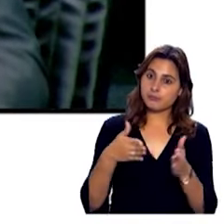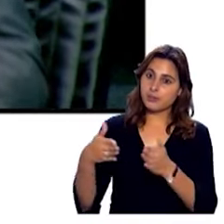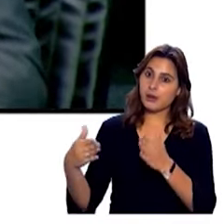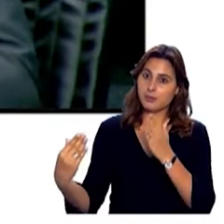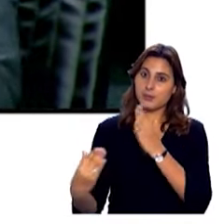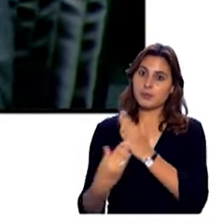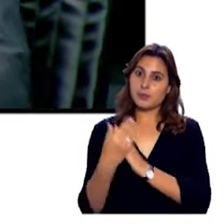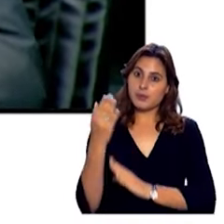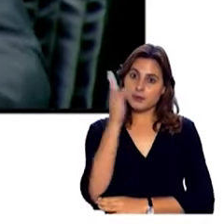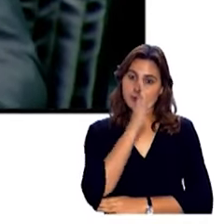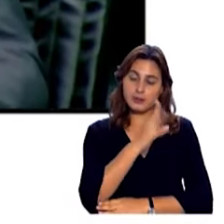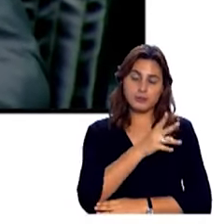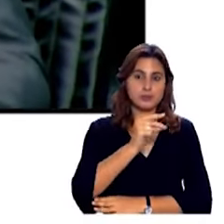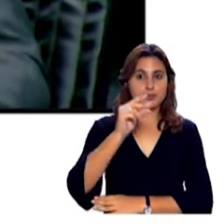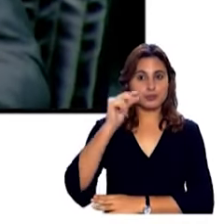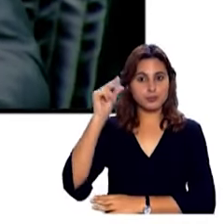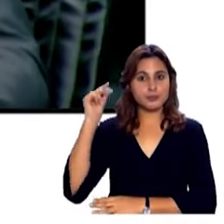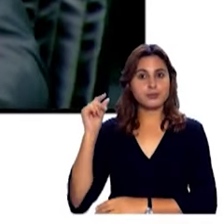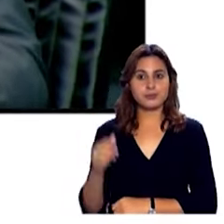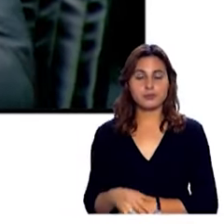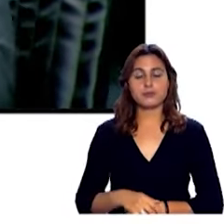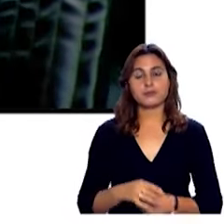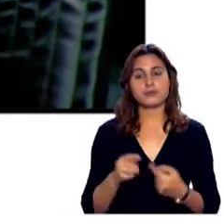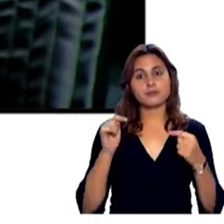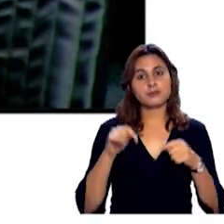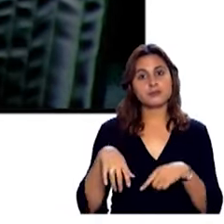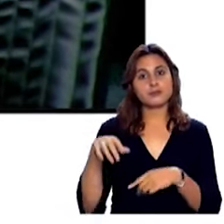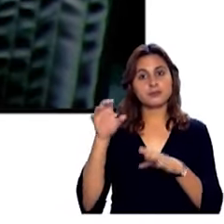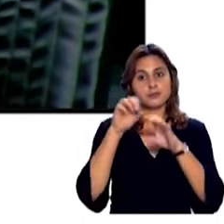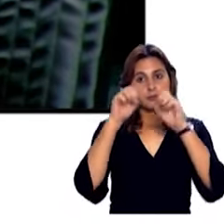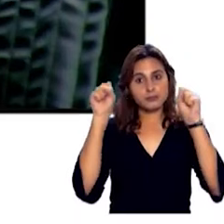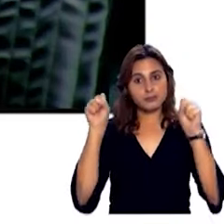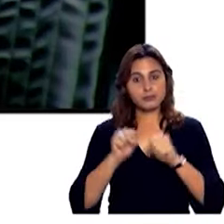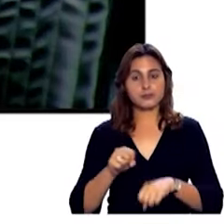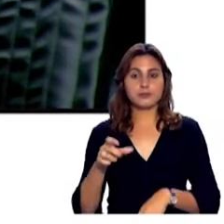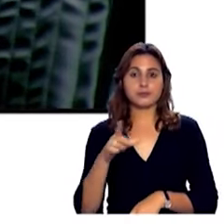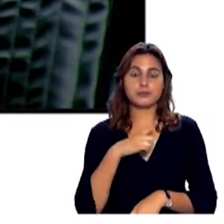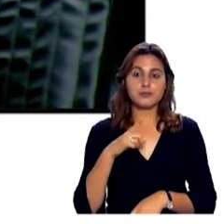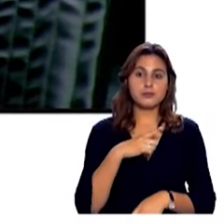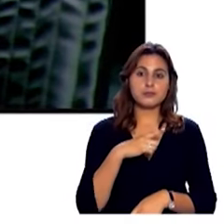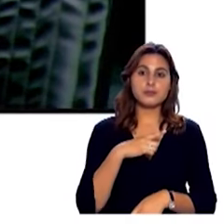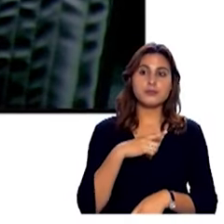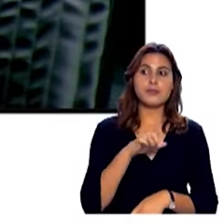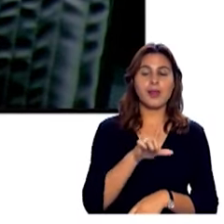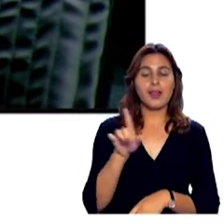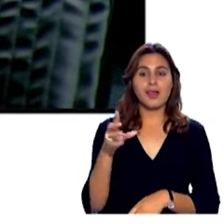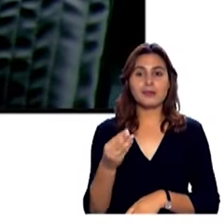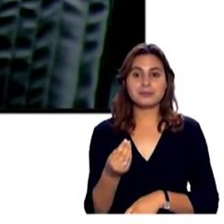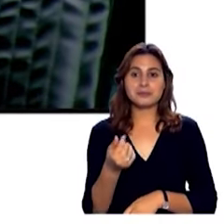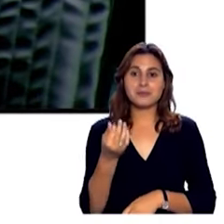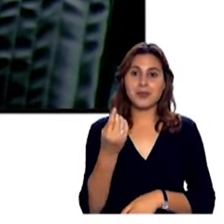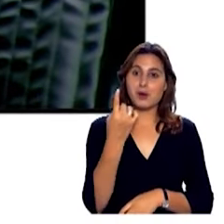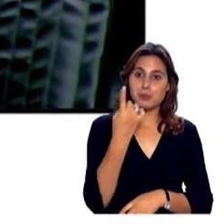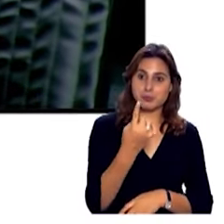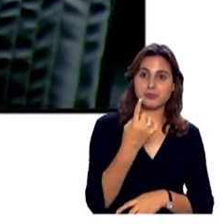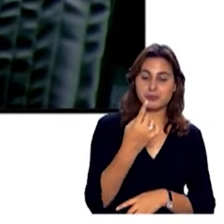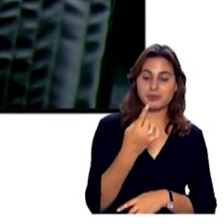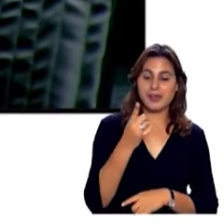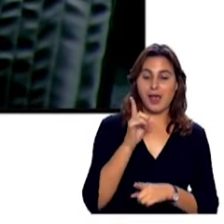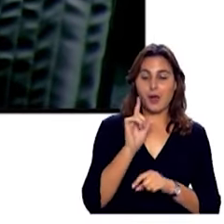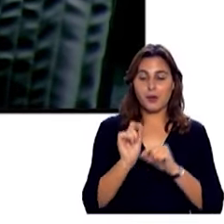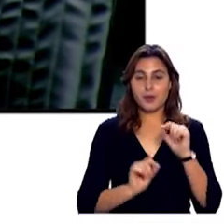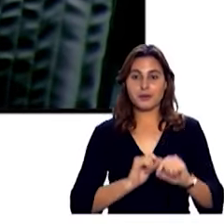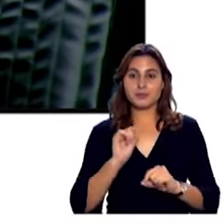tempo e esse sistema francês né tinha na sua essência uma premissa que era de que a lei